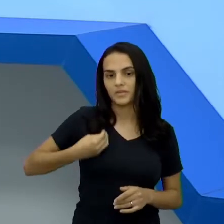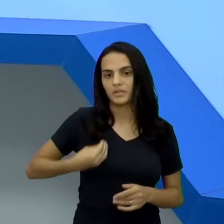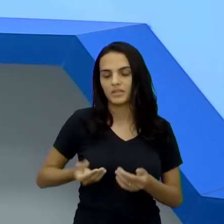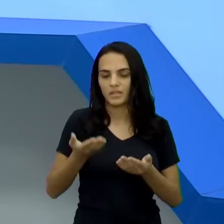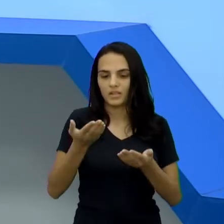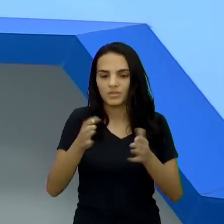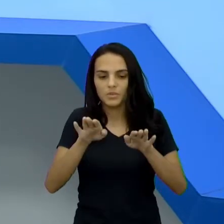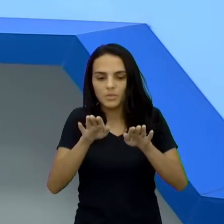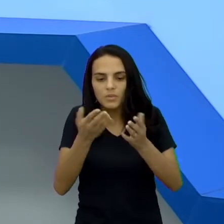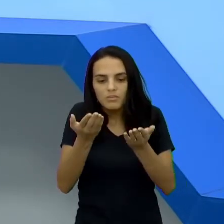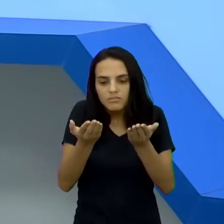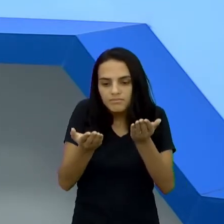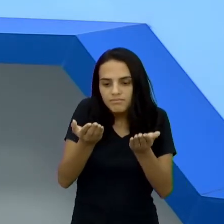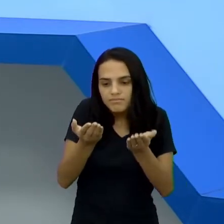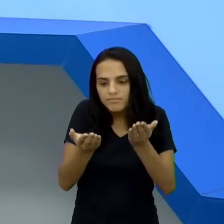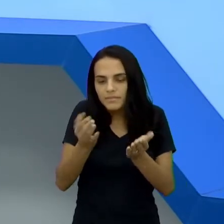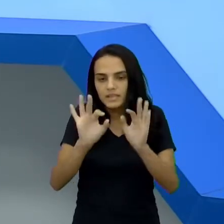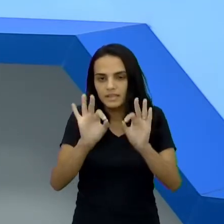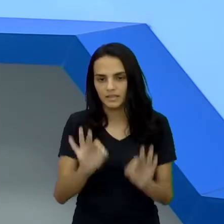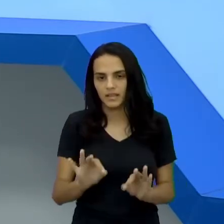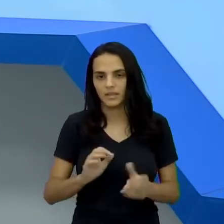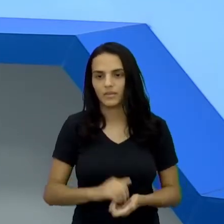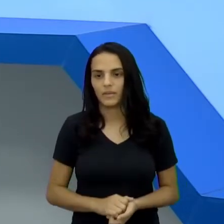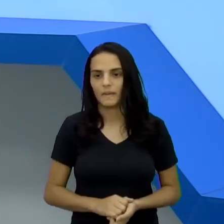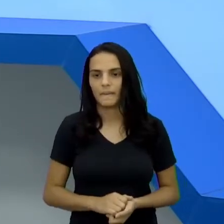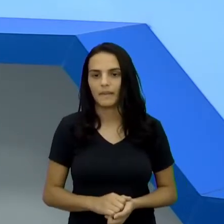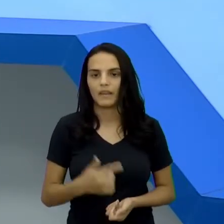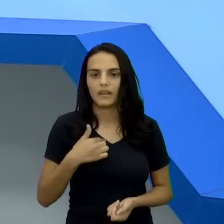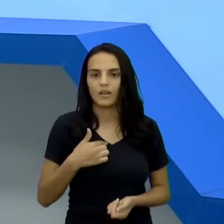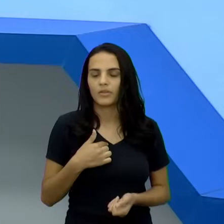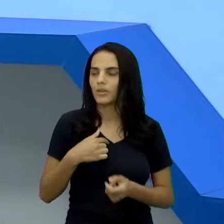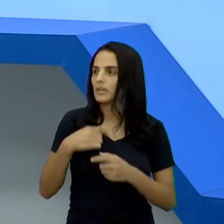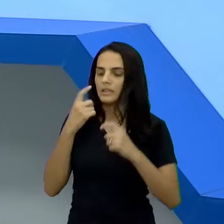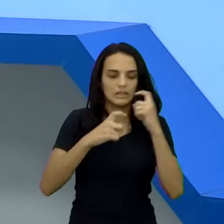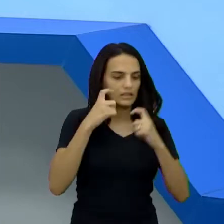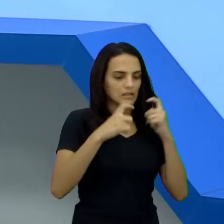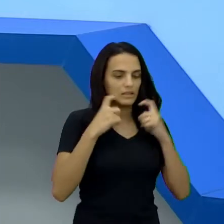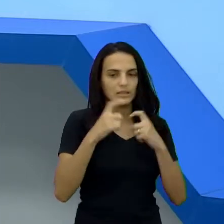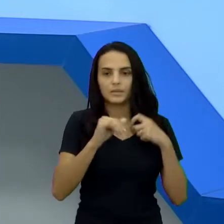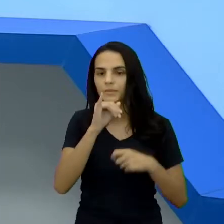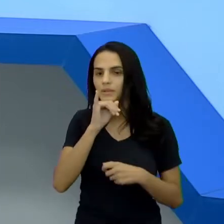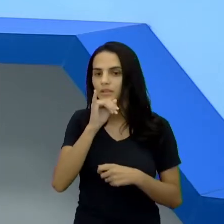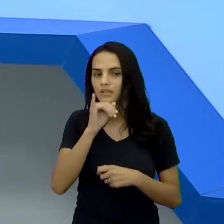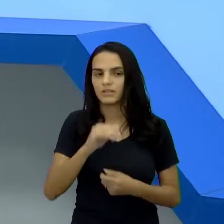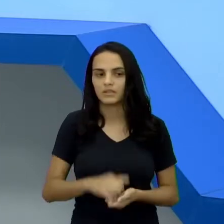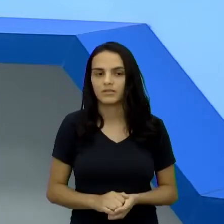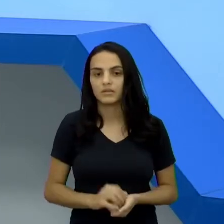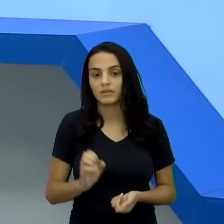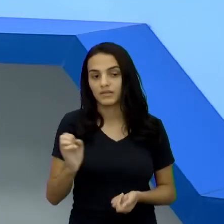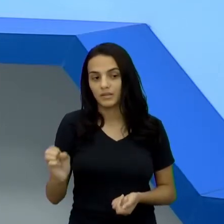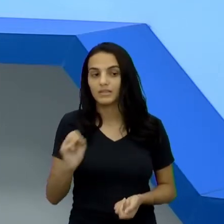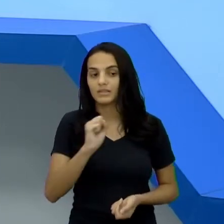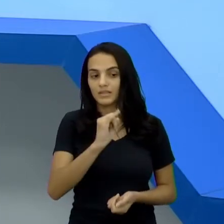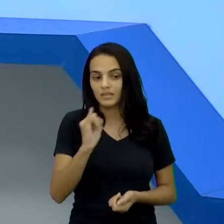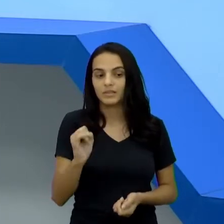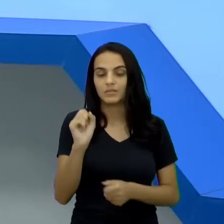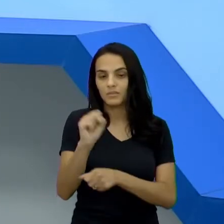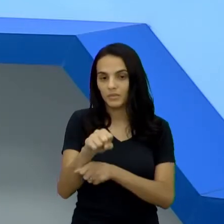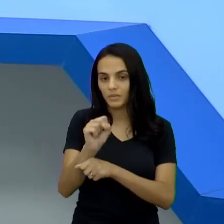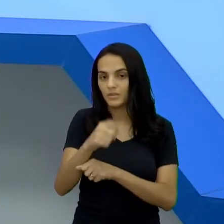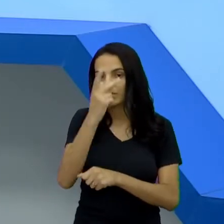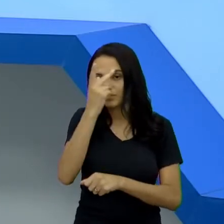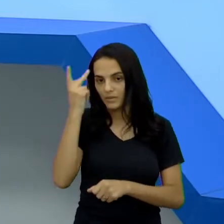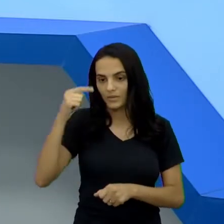estabilidade. Tipo, me dá pânico. Então, por exemplo, essa questão de que, sim, muita gente da